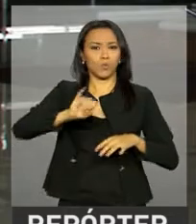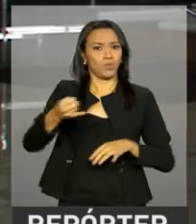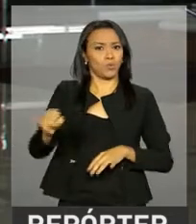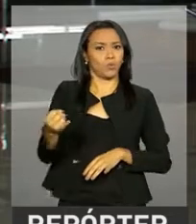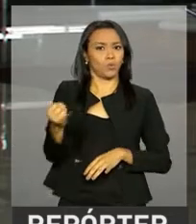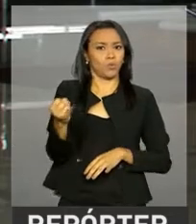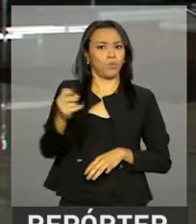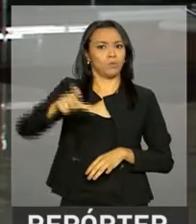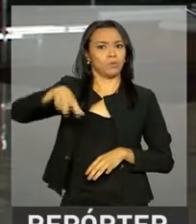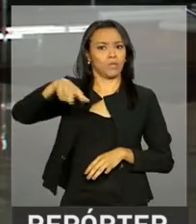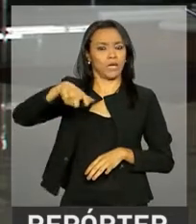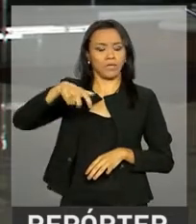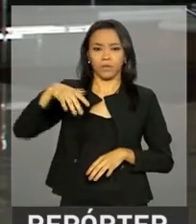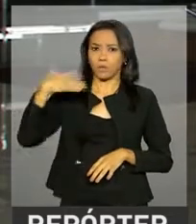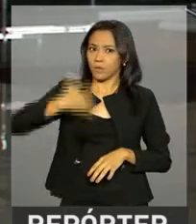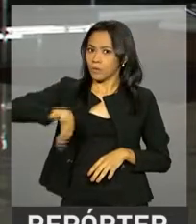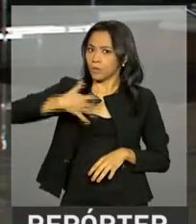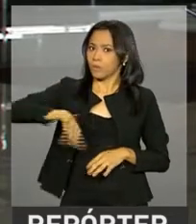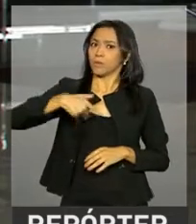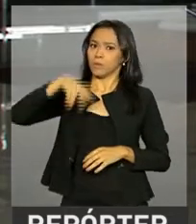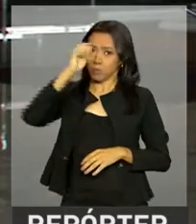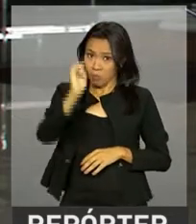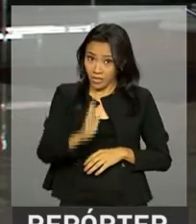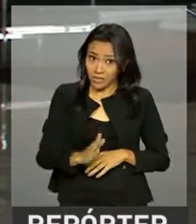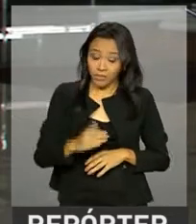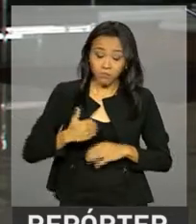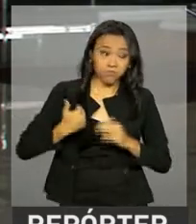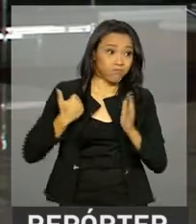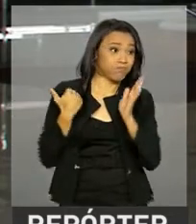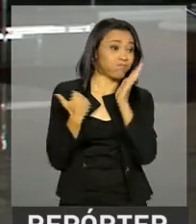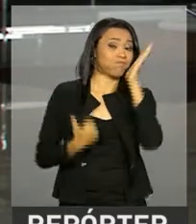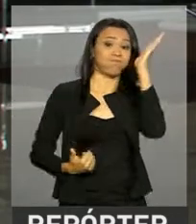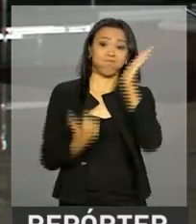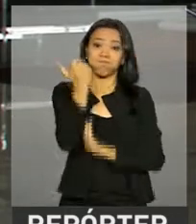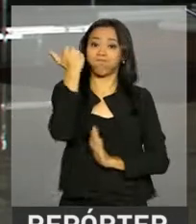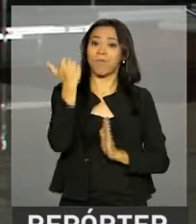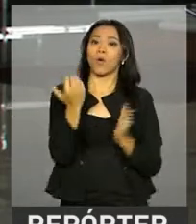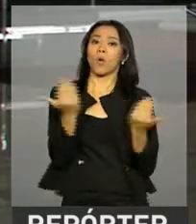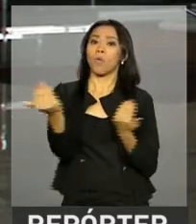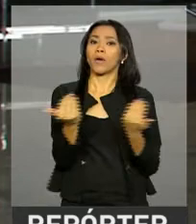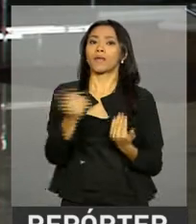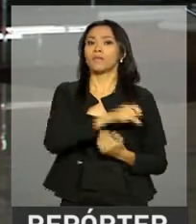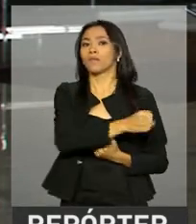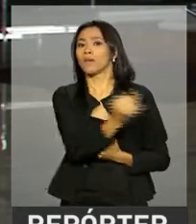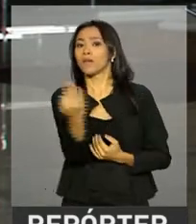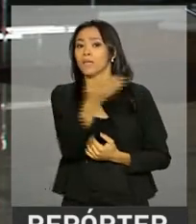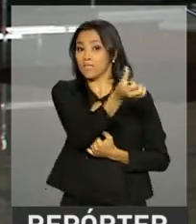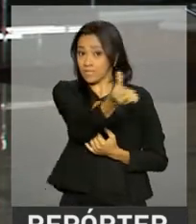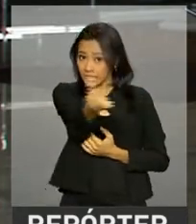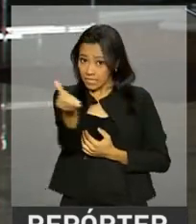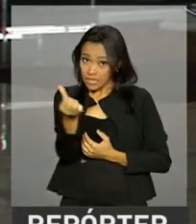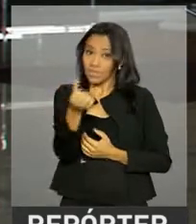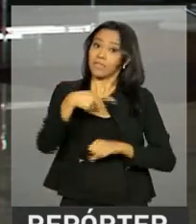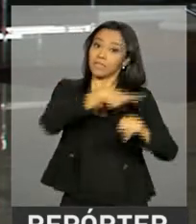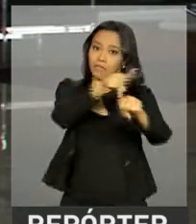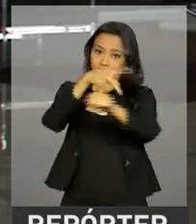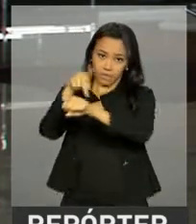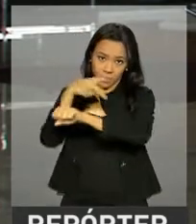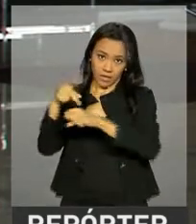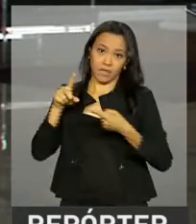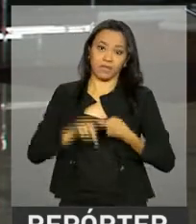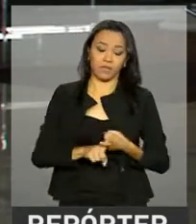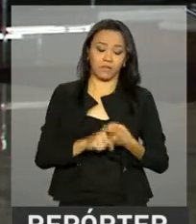cartão de crédito o país lidera a comparação com outros seis países argentina chile colômbia peru méxico